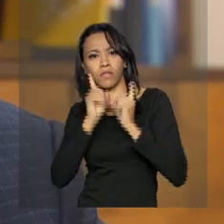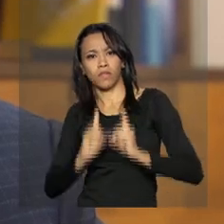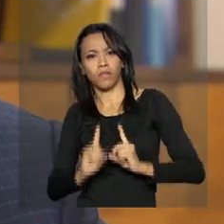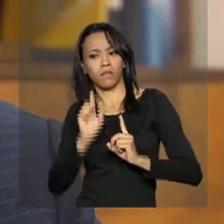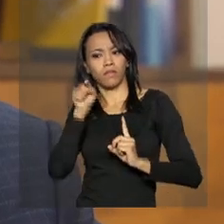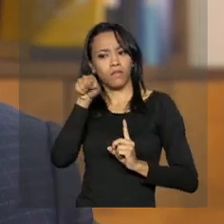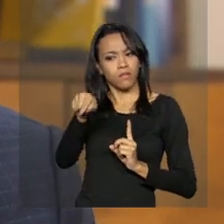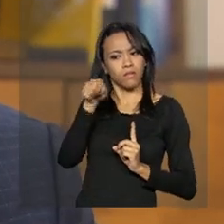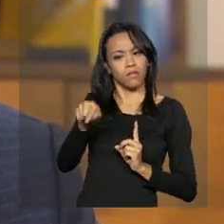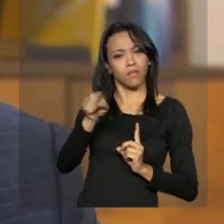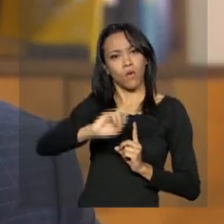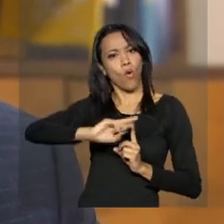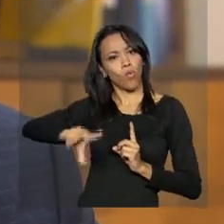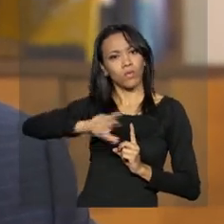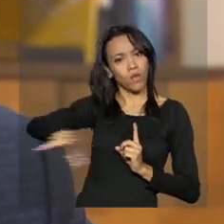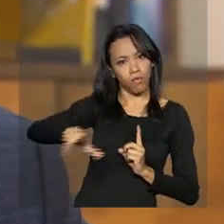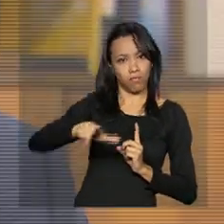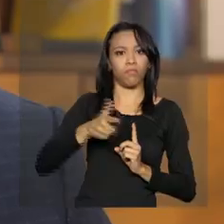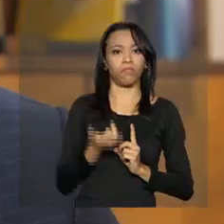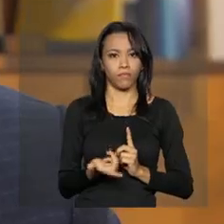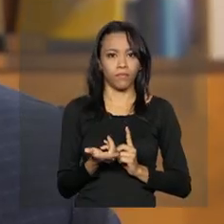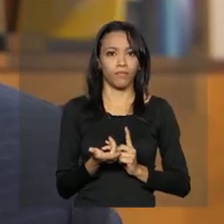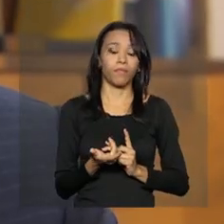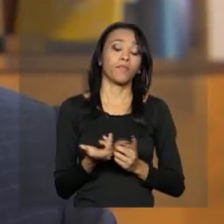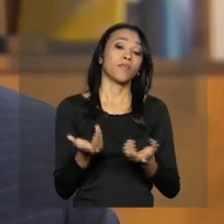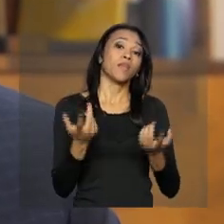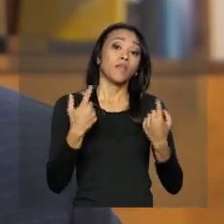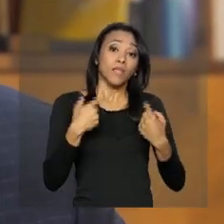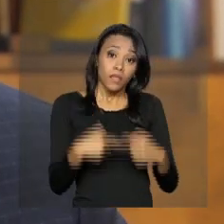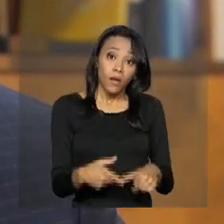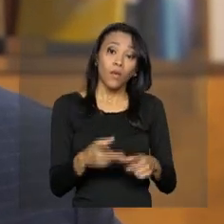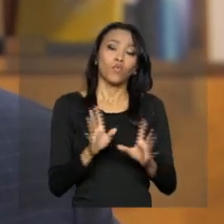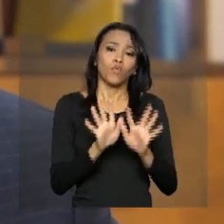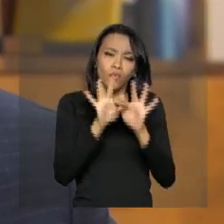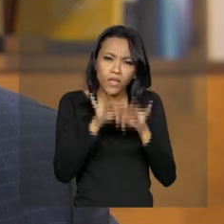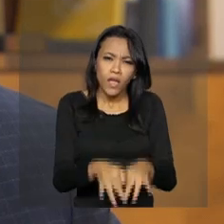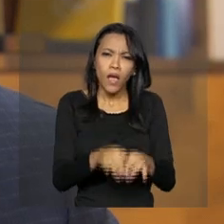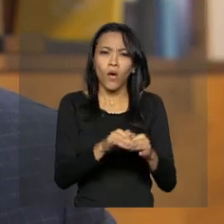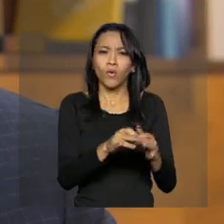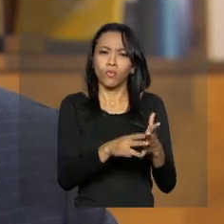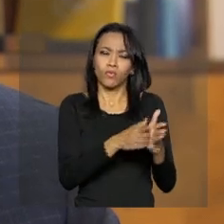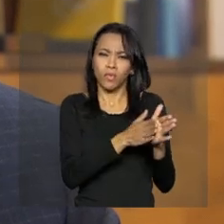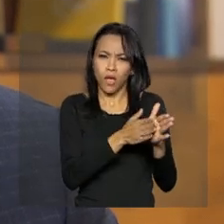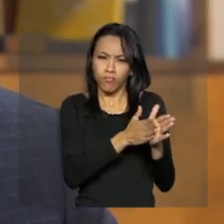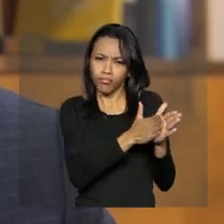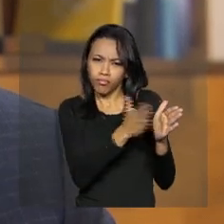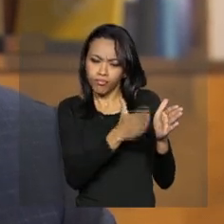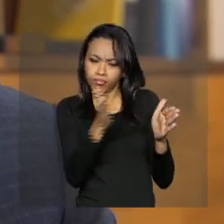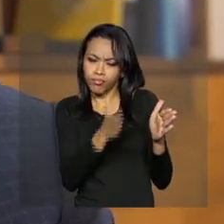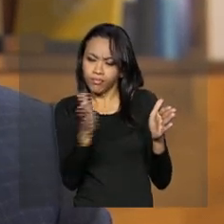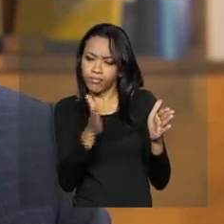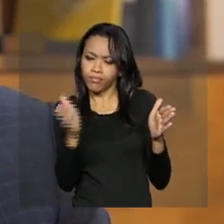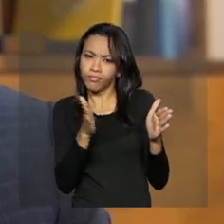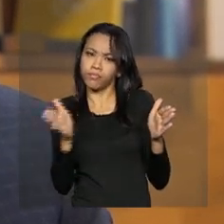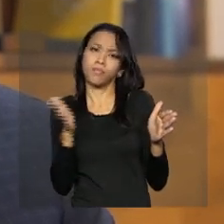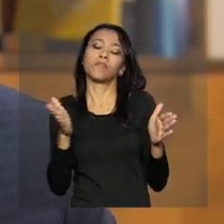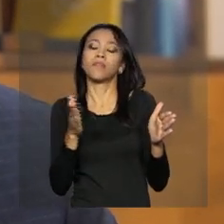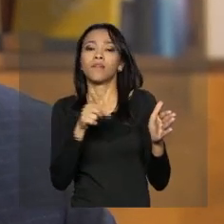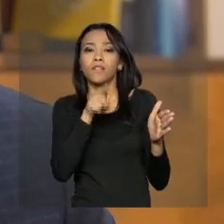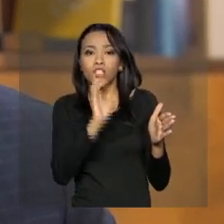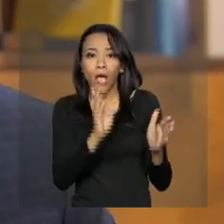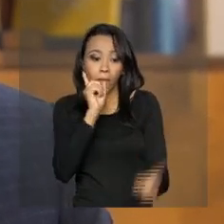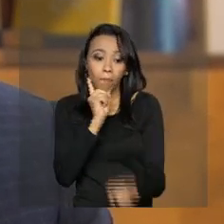relacionada ou não à microcefalia A ideia é que ao final desse processo a criança que tiver com uma